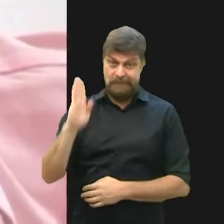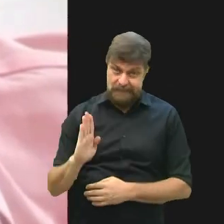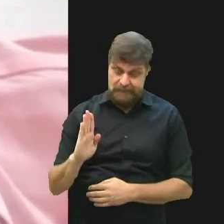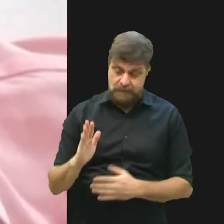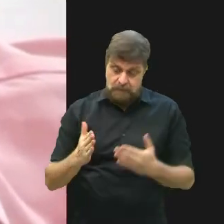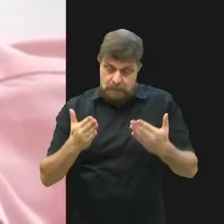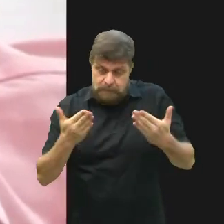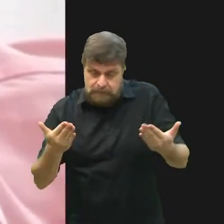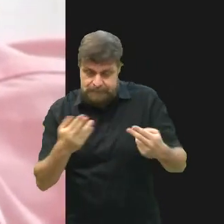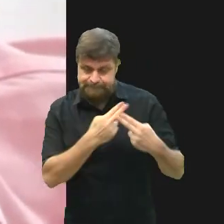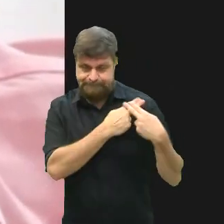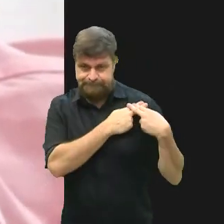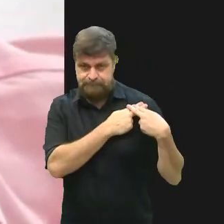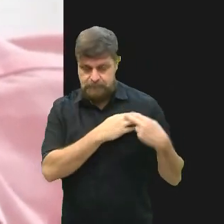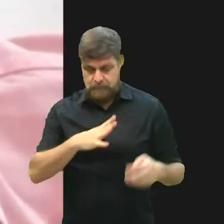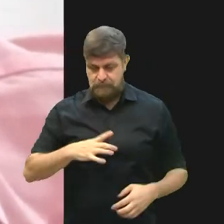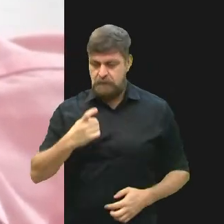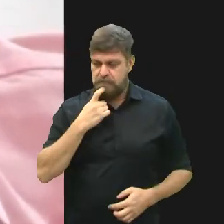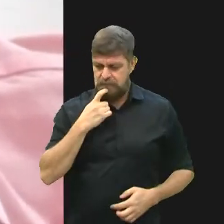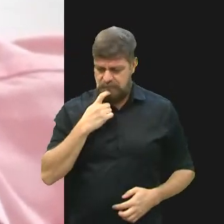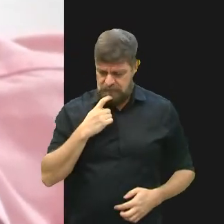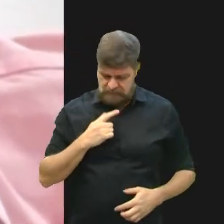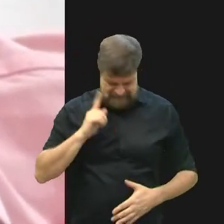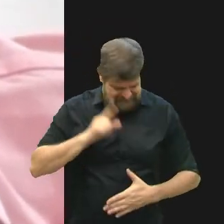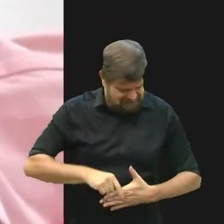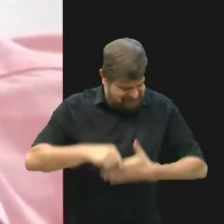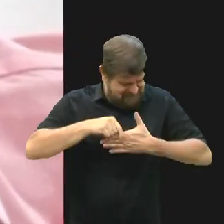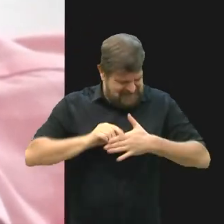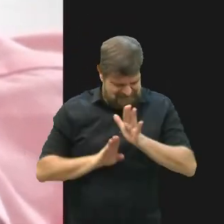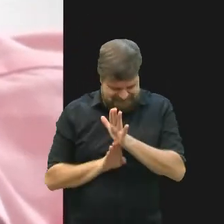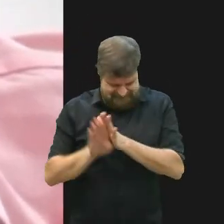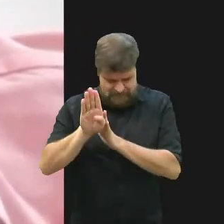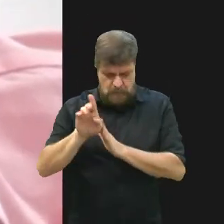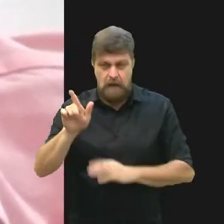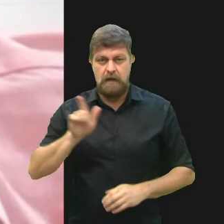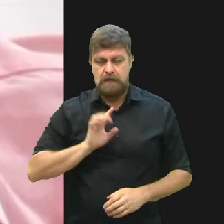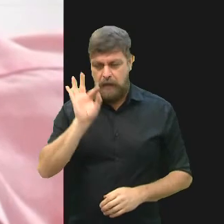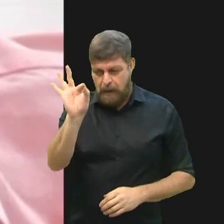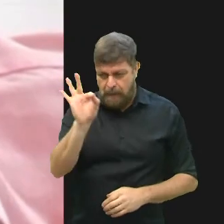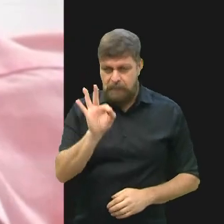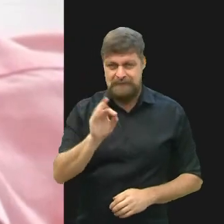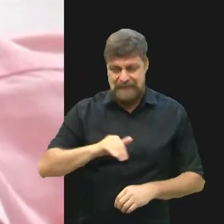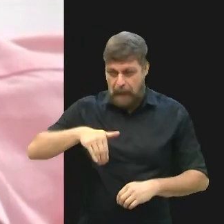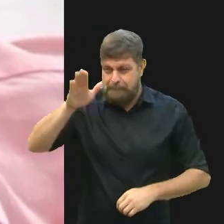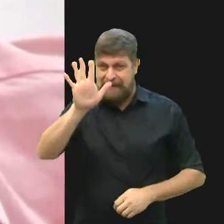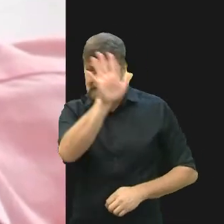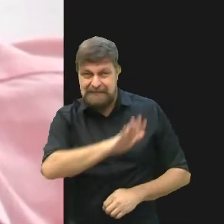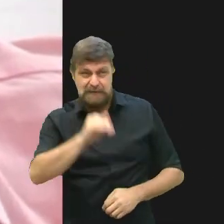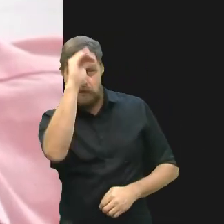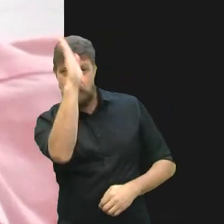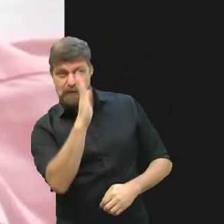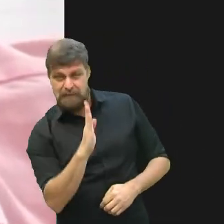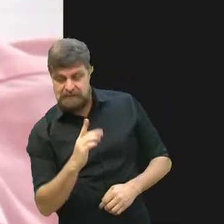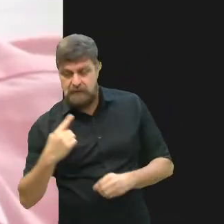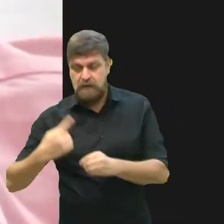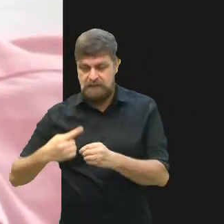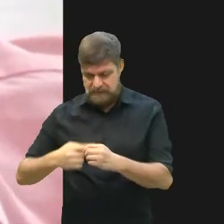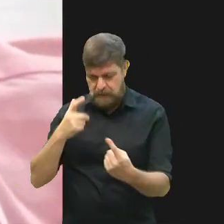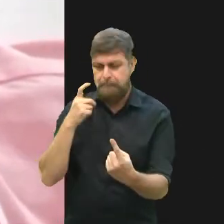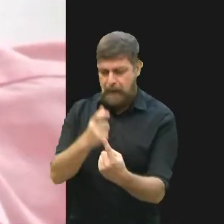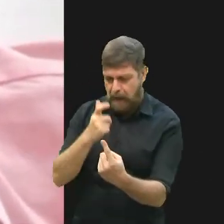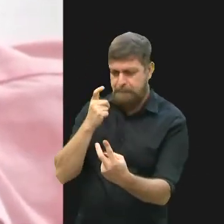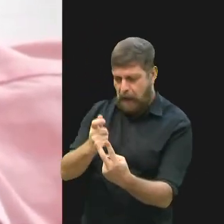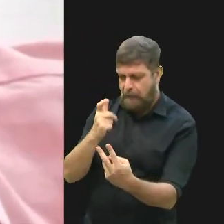mas Campinas vai liderar isso também, já está com percentuais até acima da média nacional em relação à